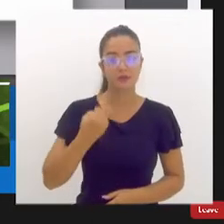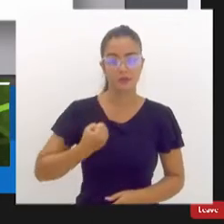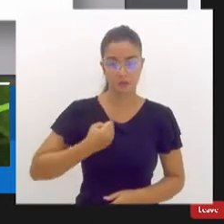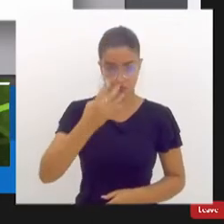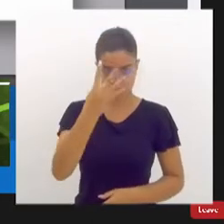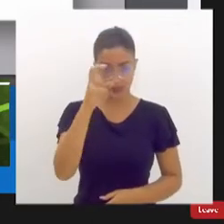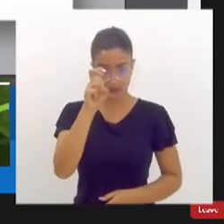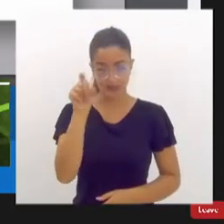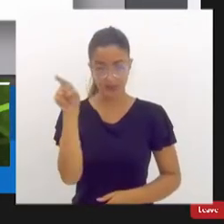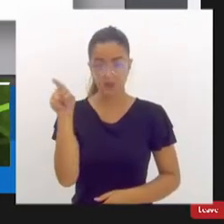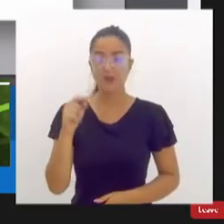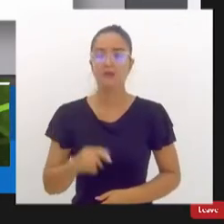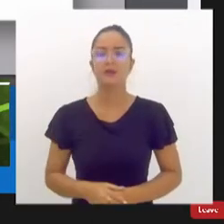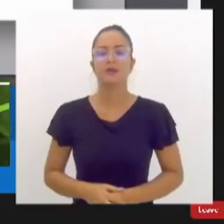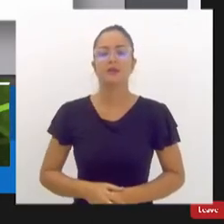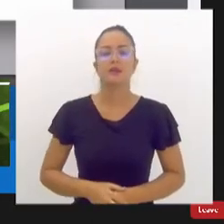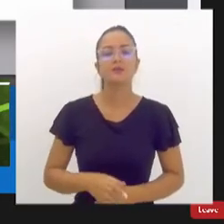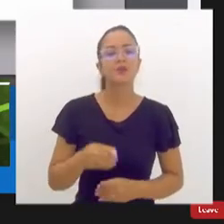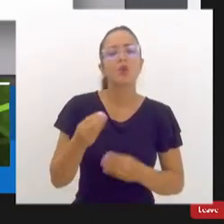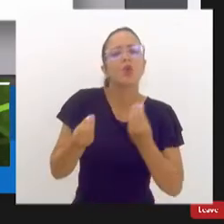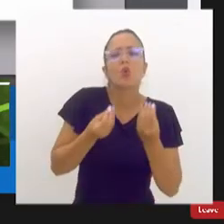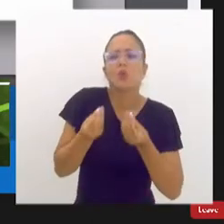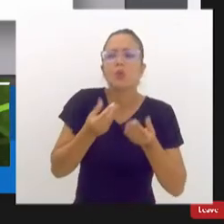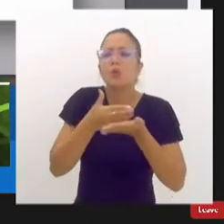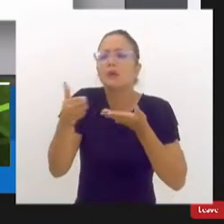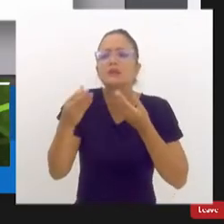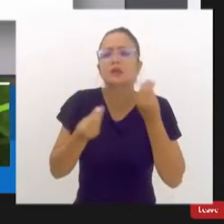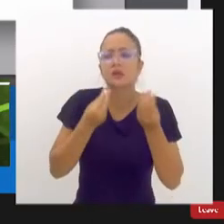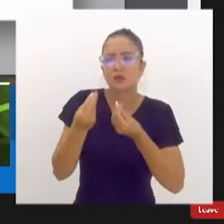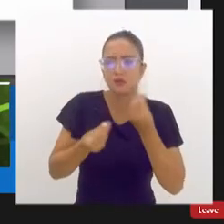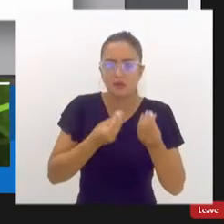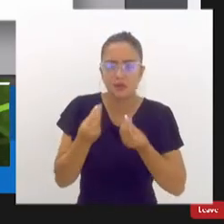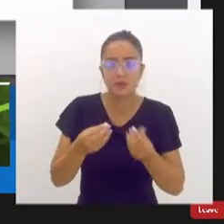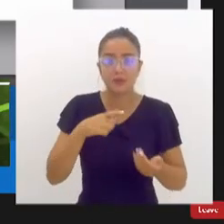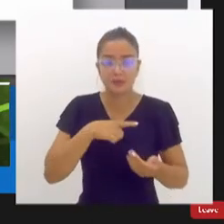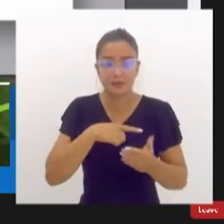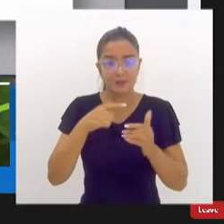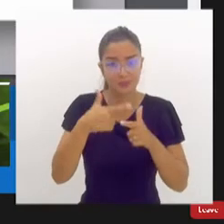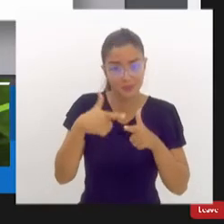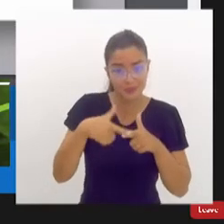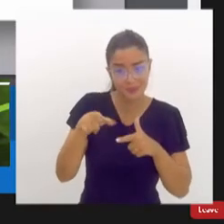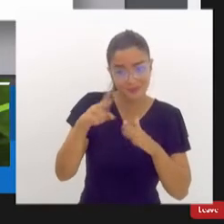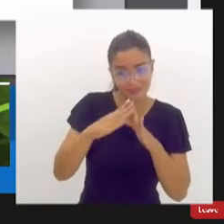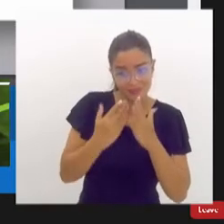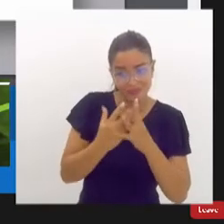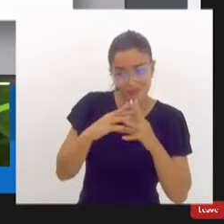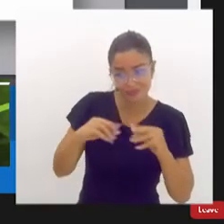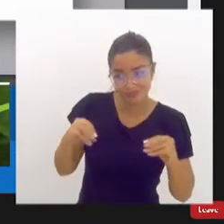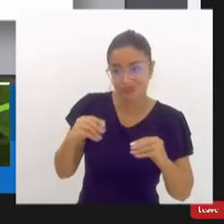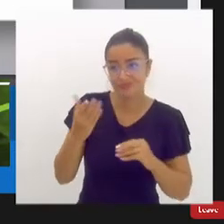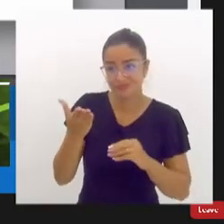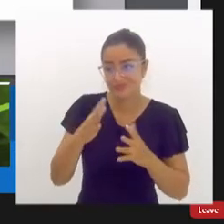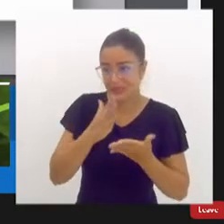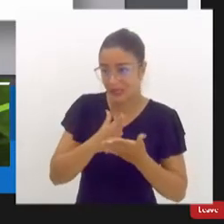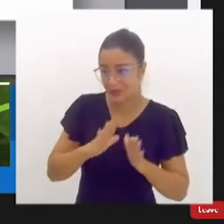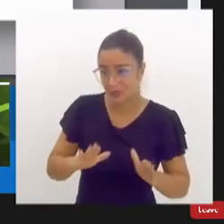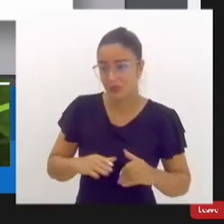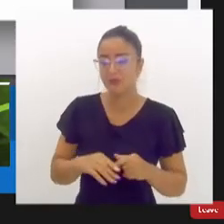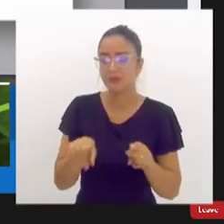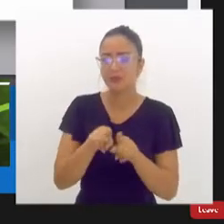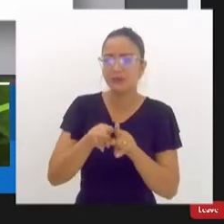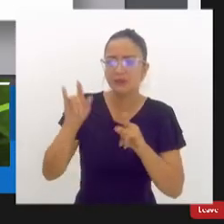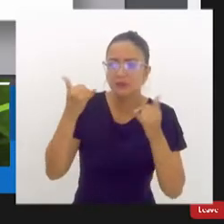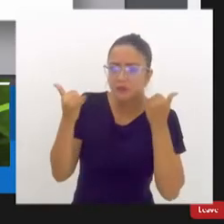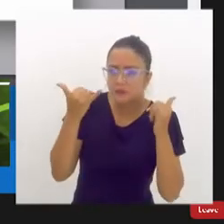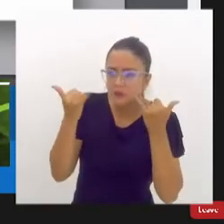ele nasce de um diálogo entre o problema das escolas extintas e a informatização e a falta de